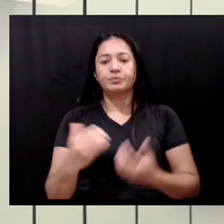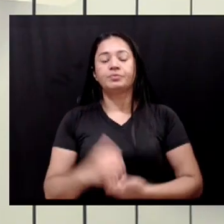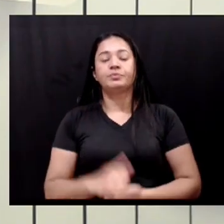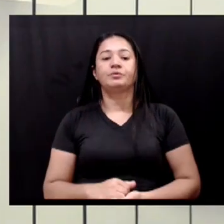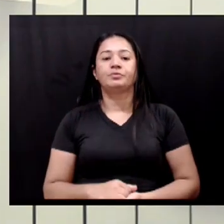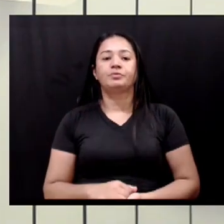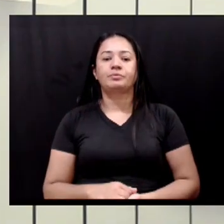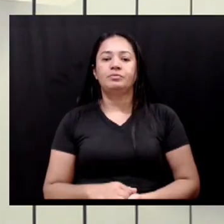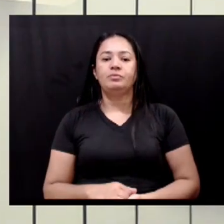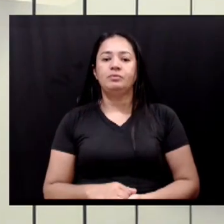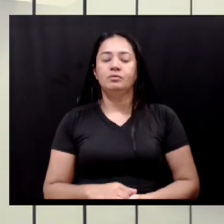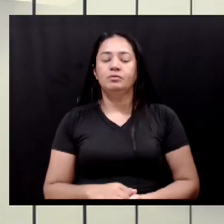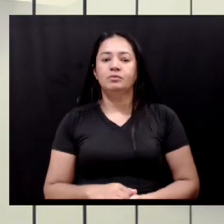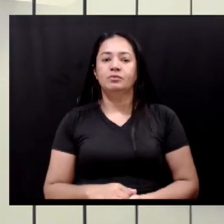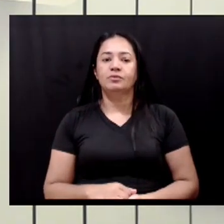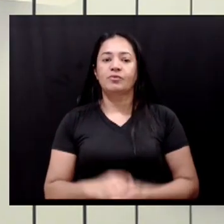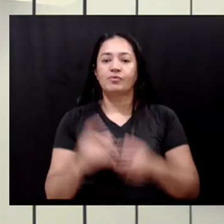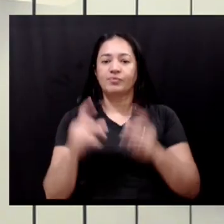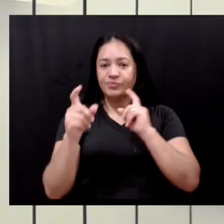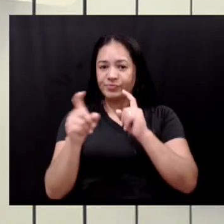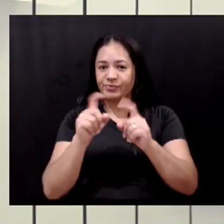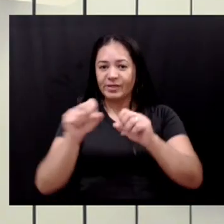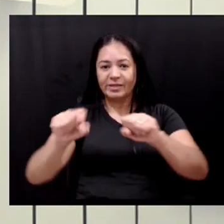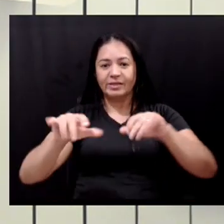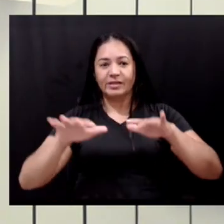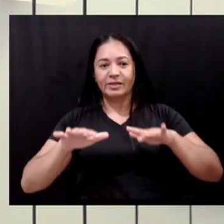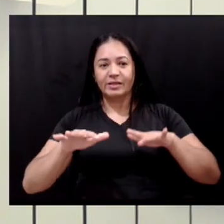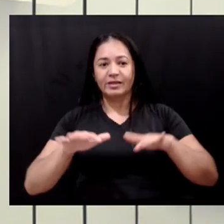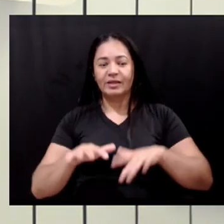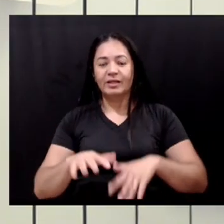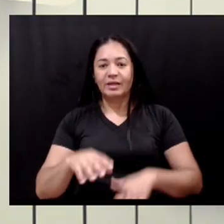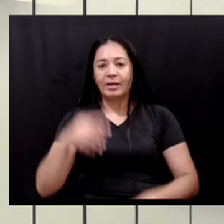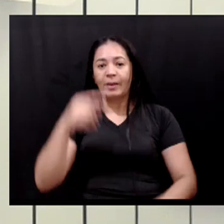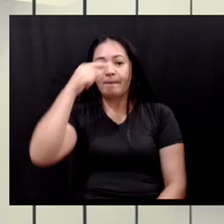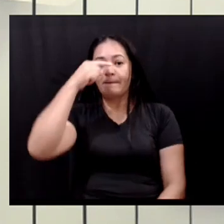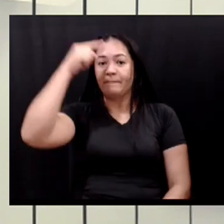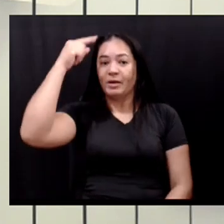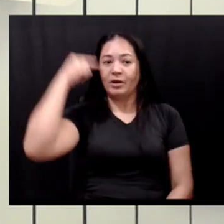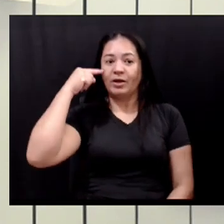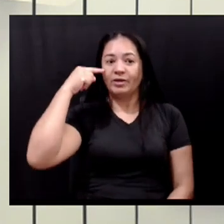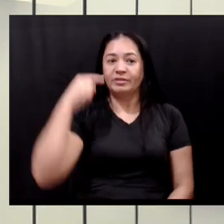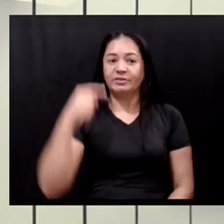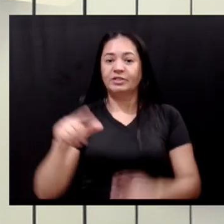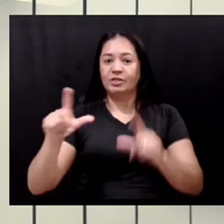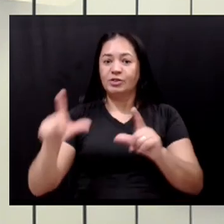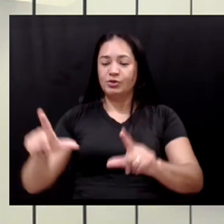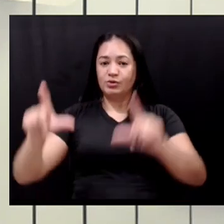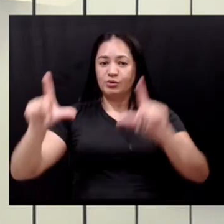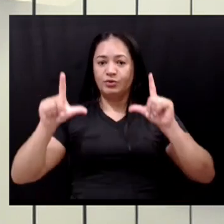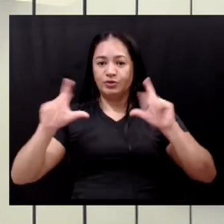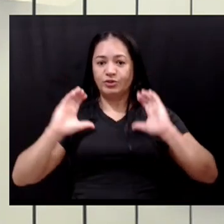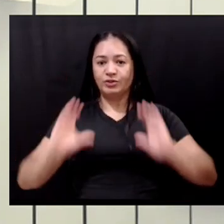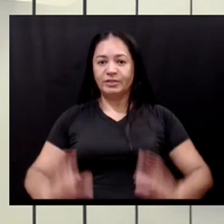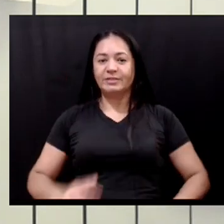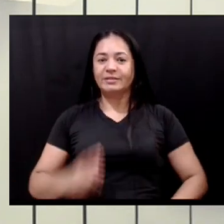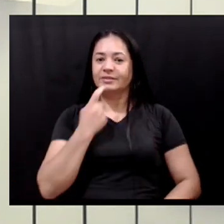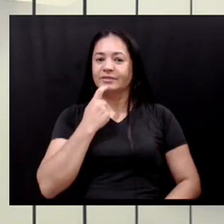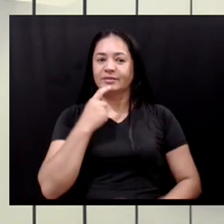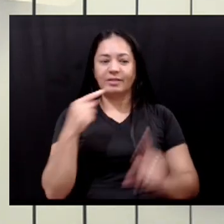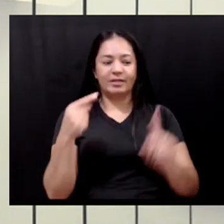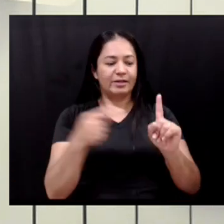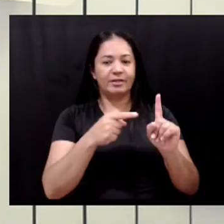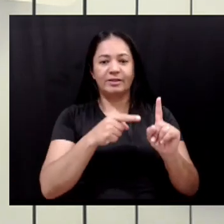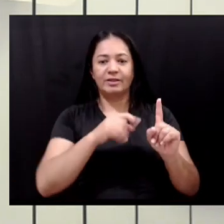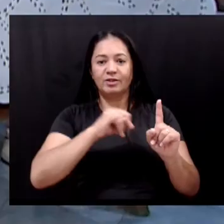Em reunião solene, a vereadora Paola Miguel entregou o título de cidadão campineiro ao José Estrível.